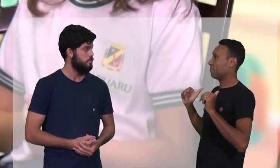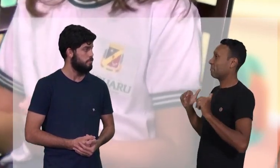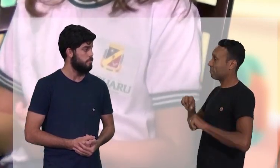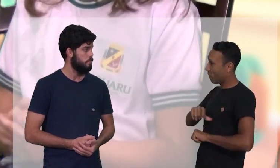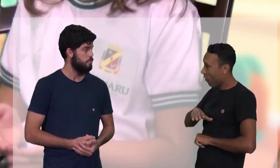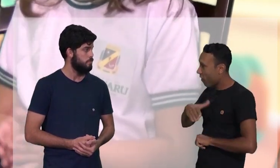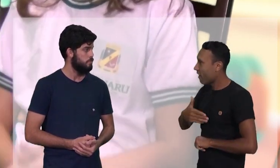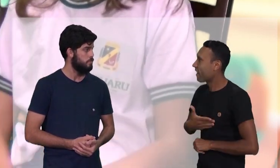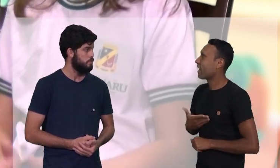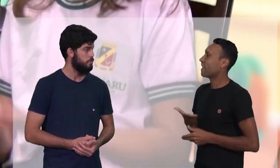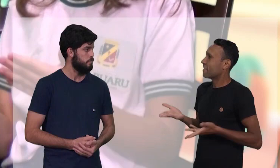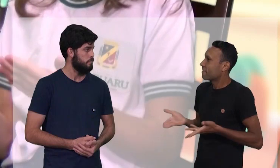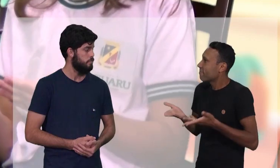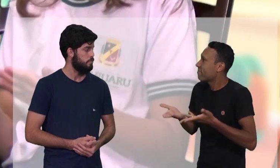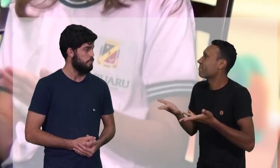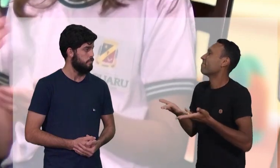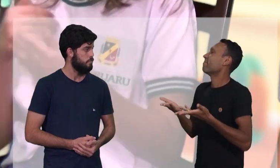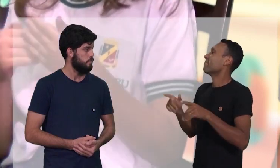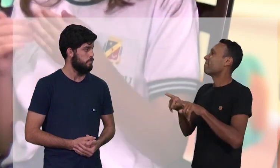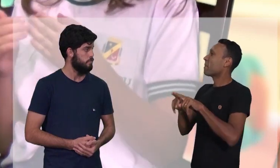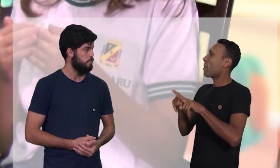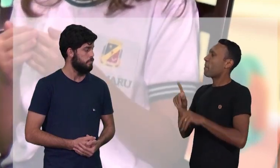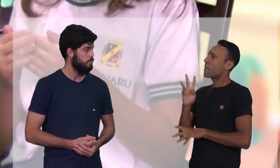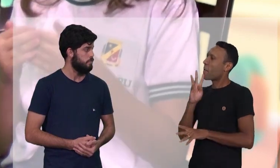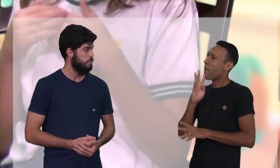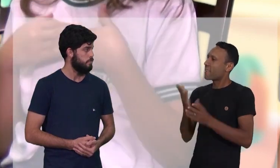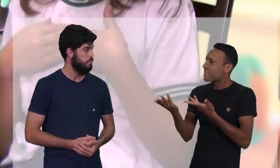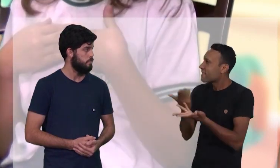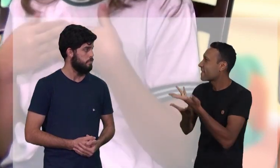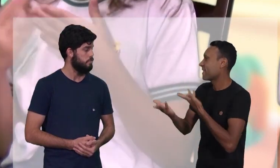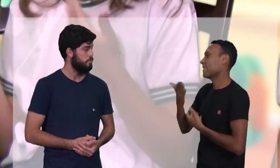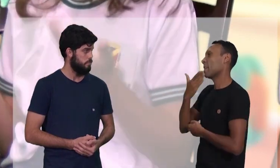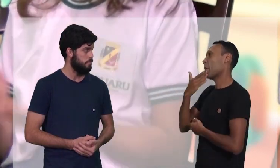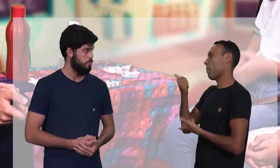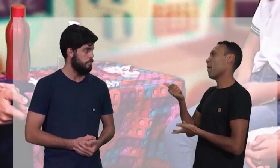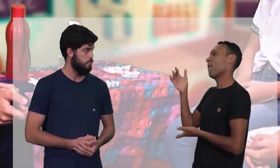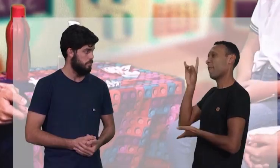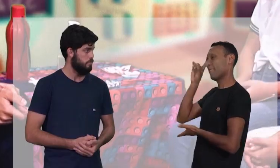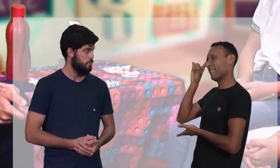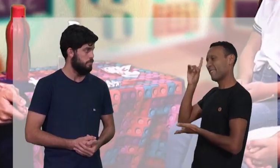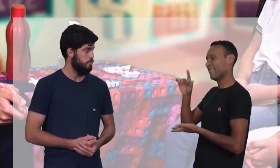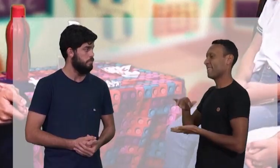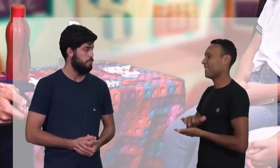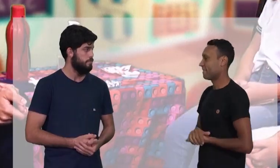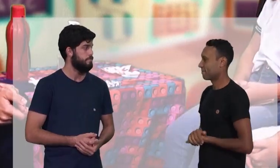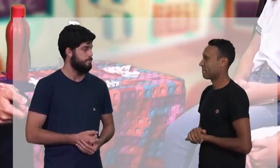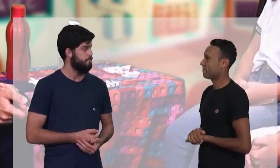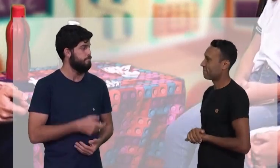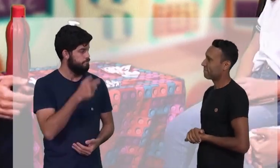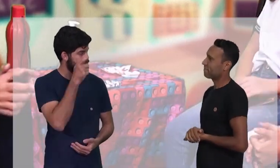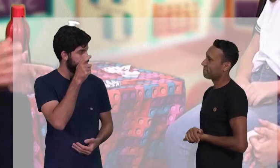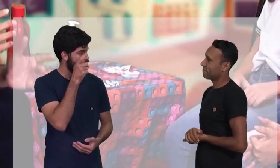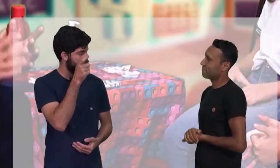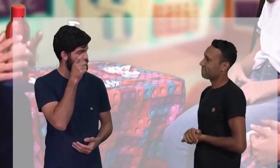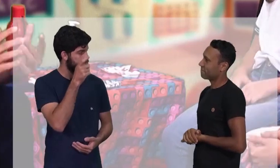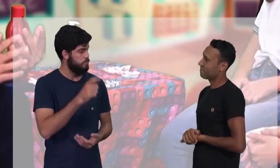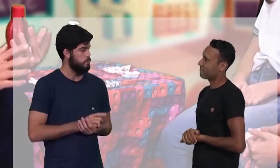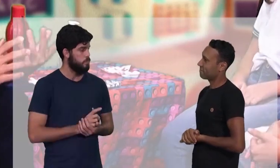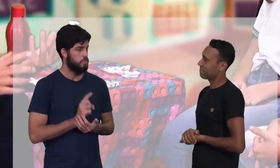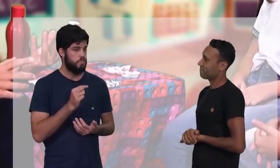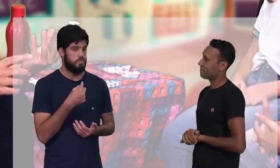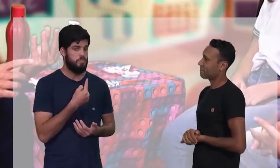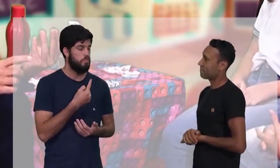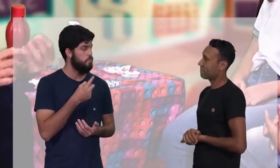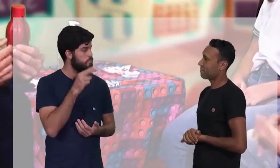quer, né? Eu acho que é isso. E acaba a gente se conhecendo melhor, a gente acaba se conhecendo. Boa, interessante, né? Interessante a